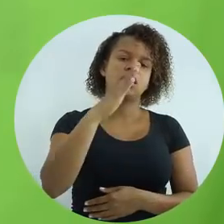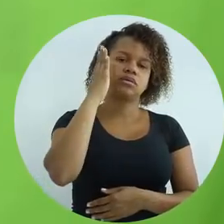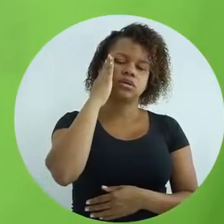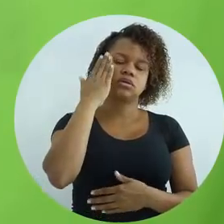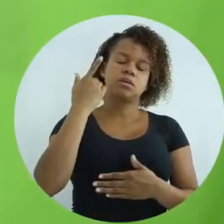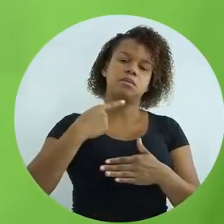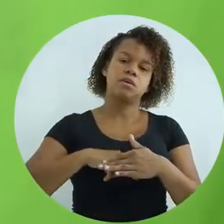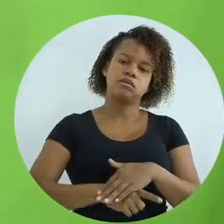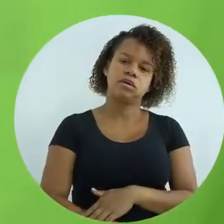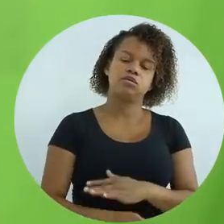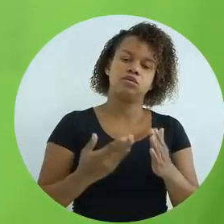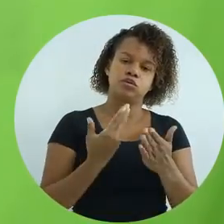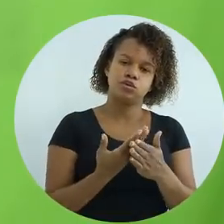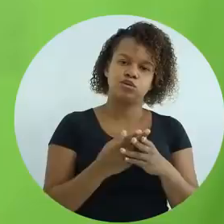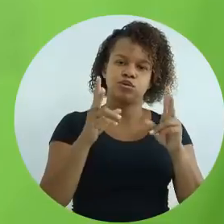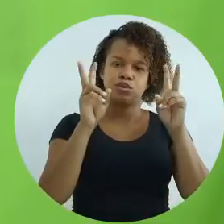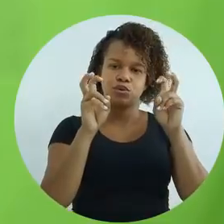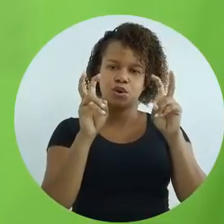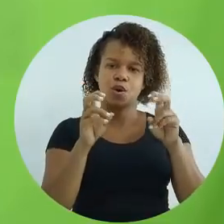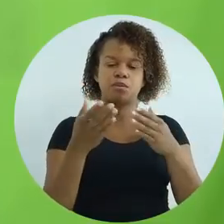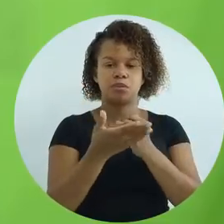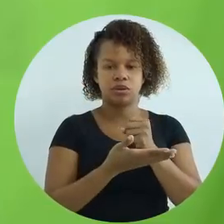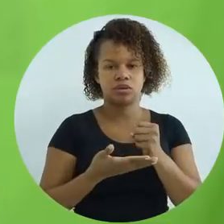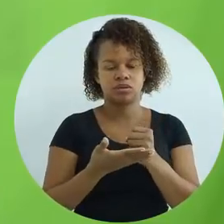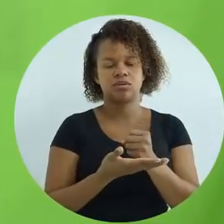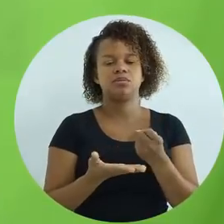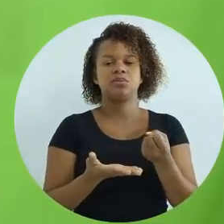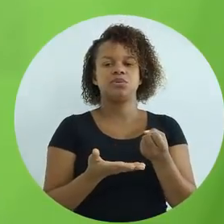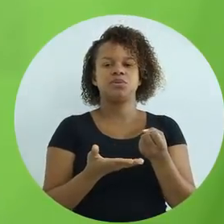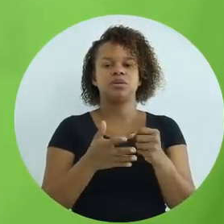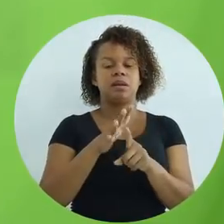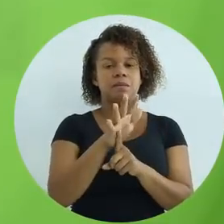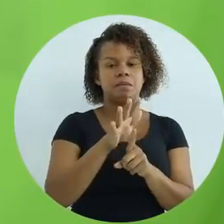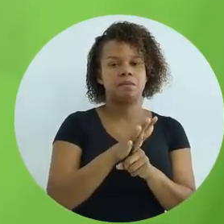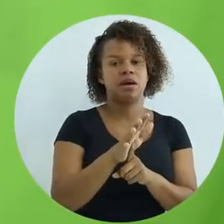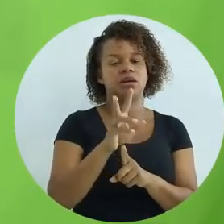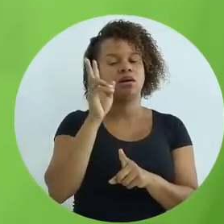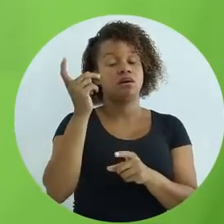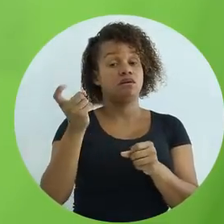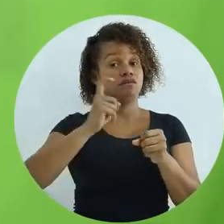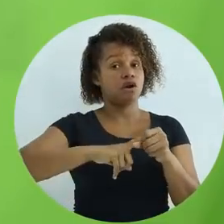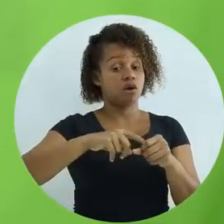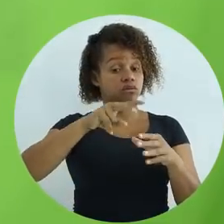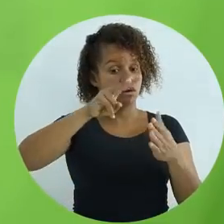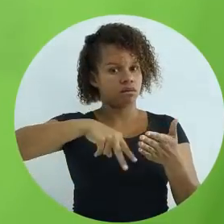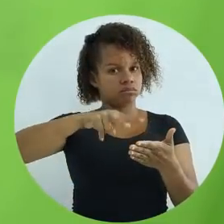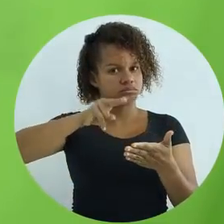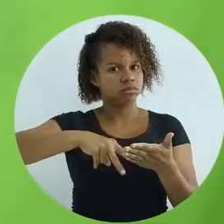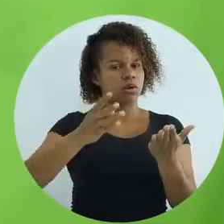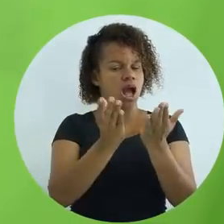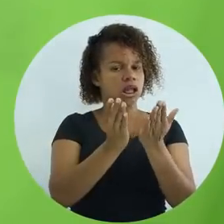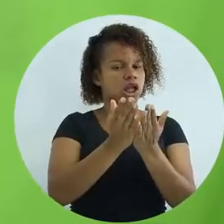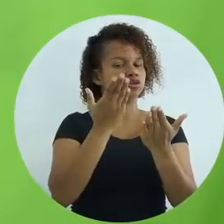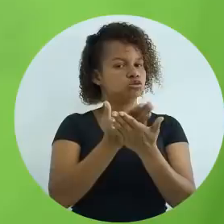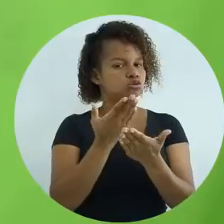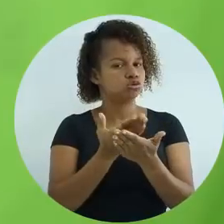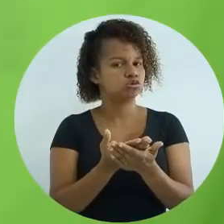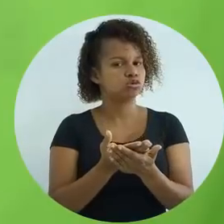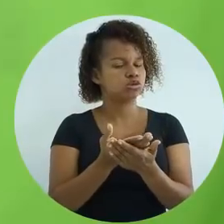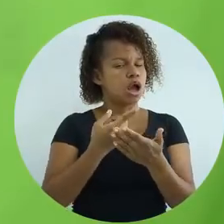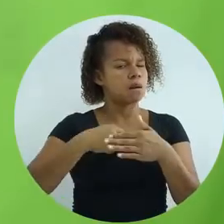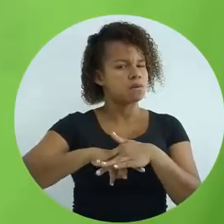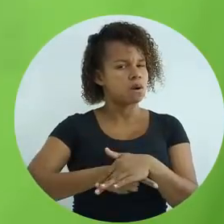se aprofundou nos estudos sobre princípios de gestão da demanda, volte a ler o caderno de estudos e